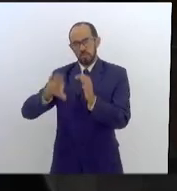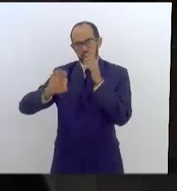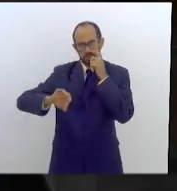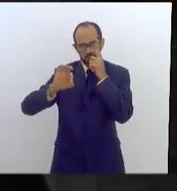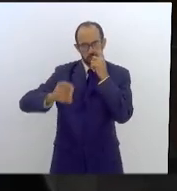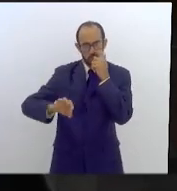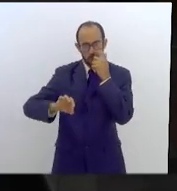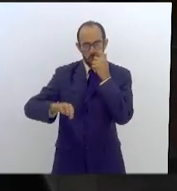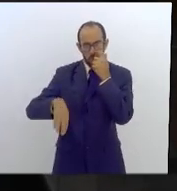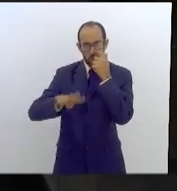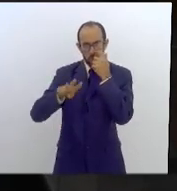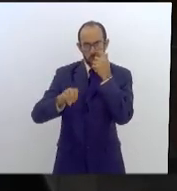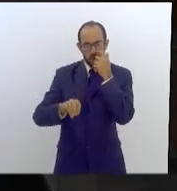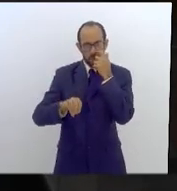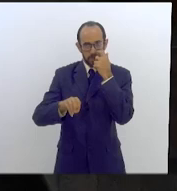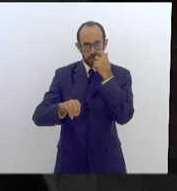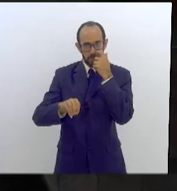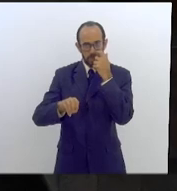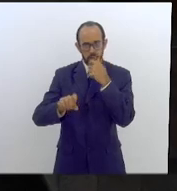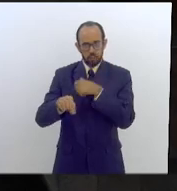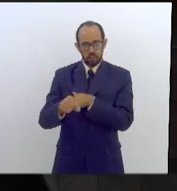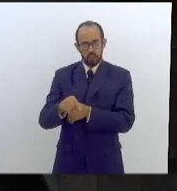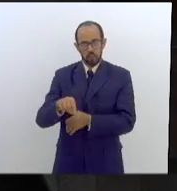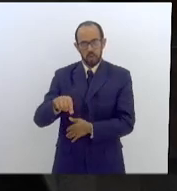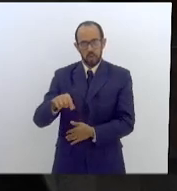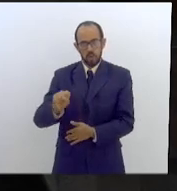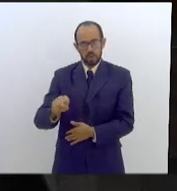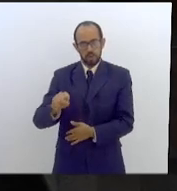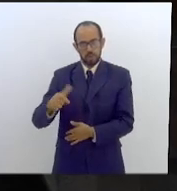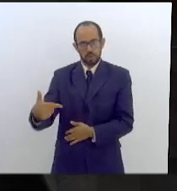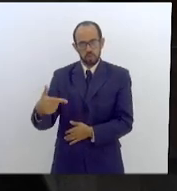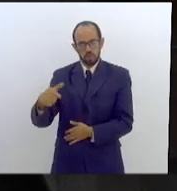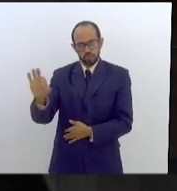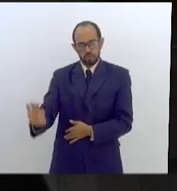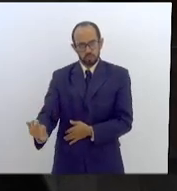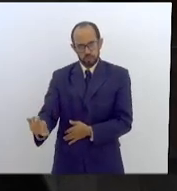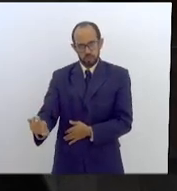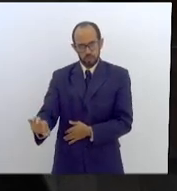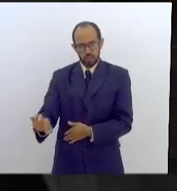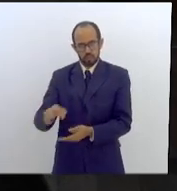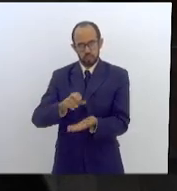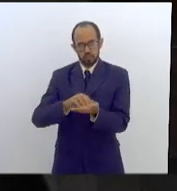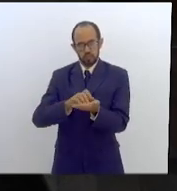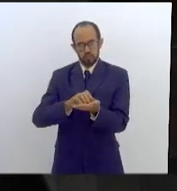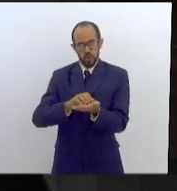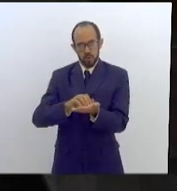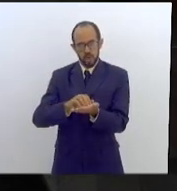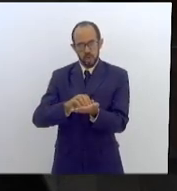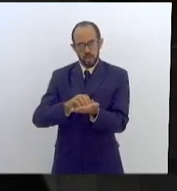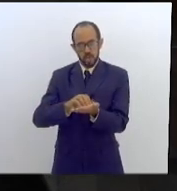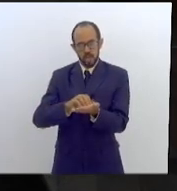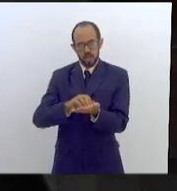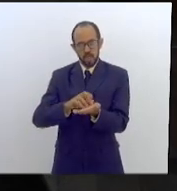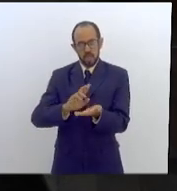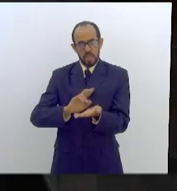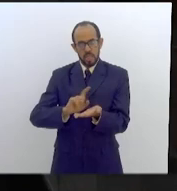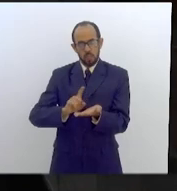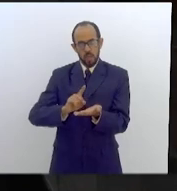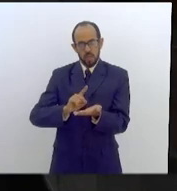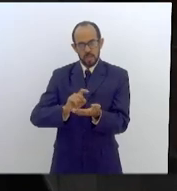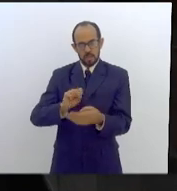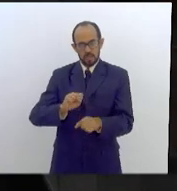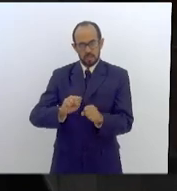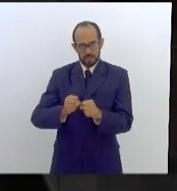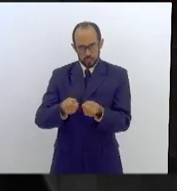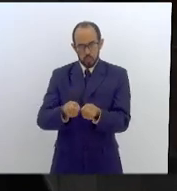40 Ponto 82% de urnas que que não seriam seguras